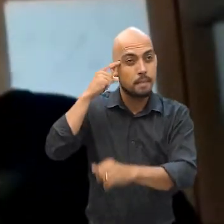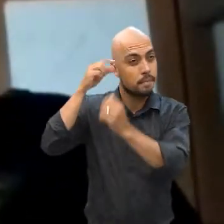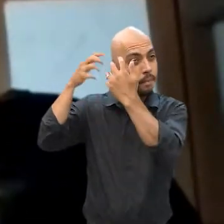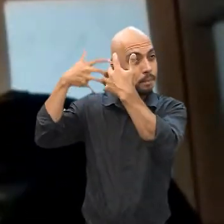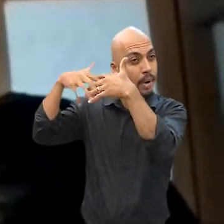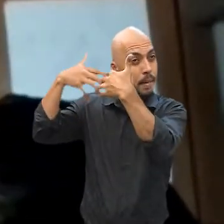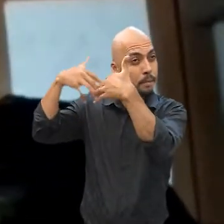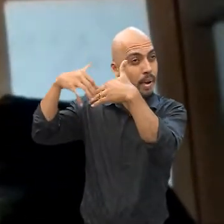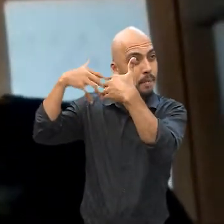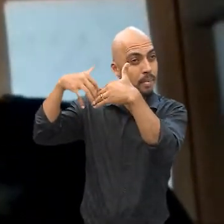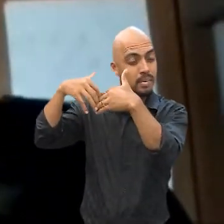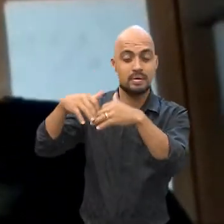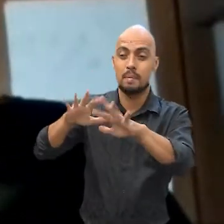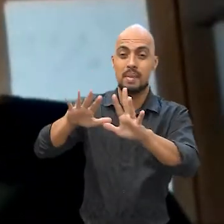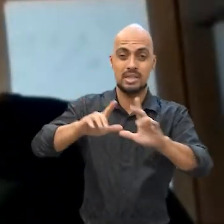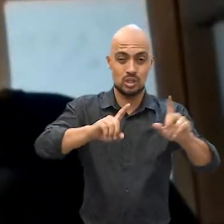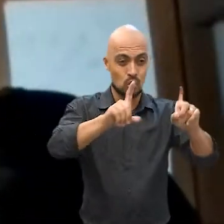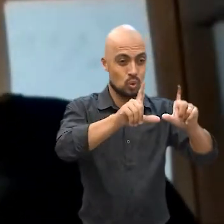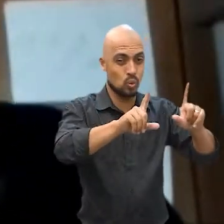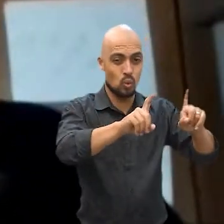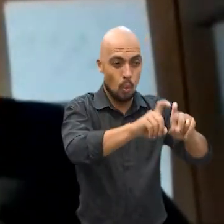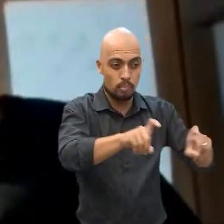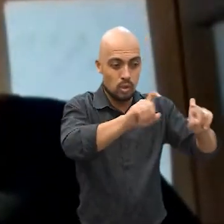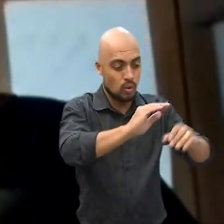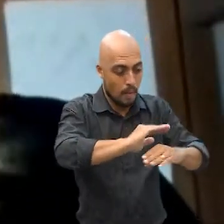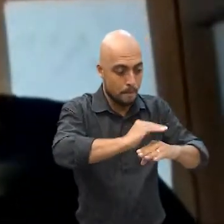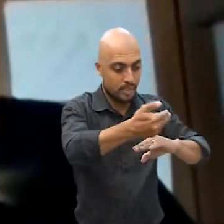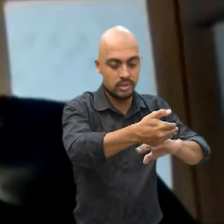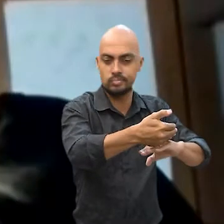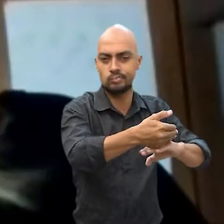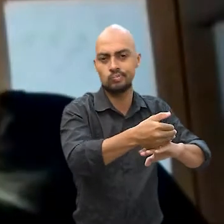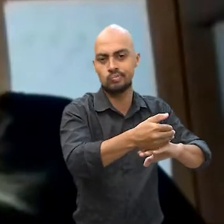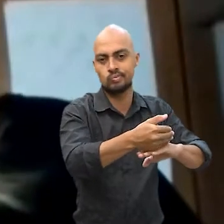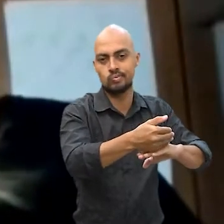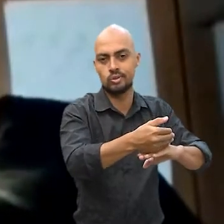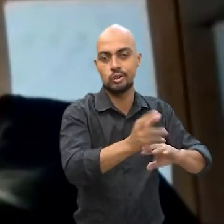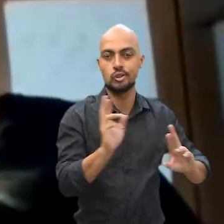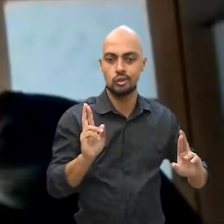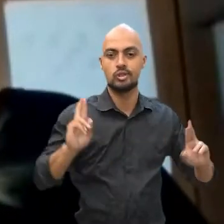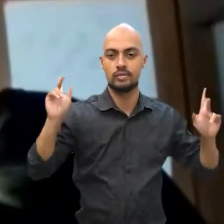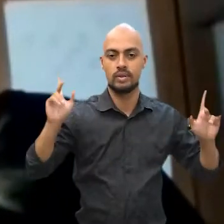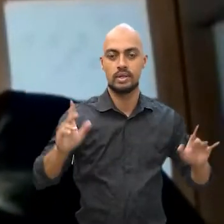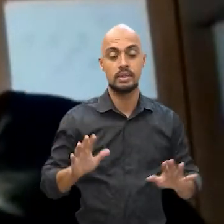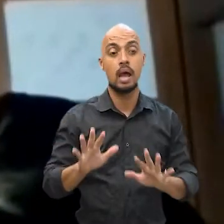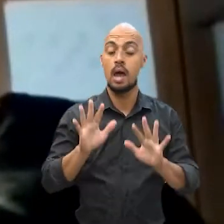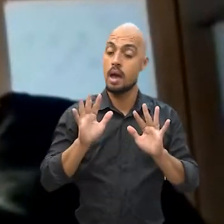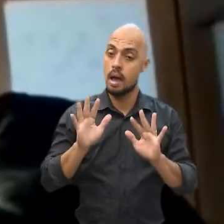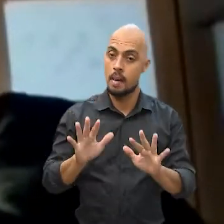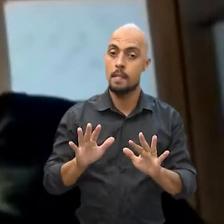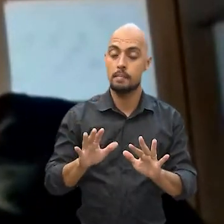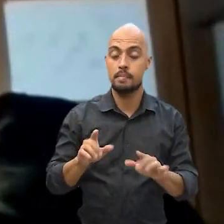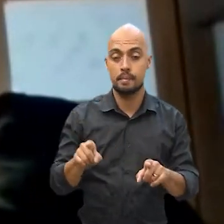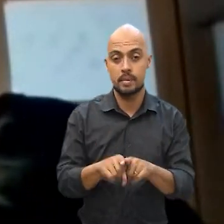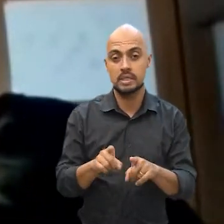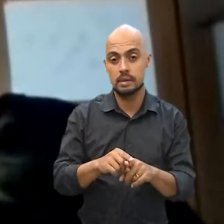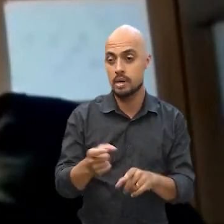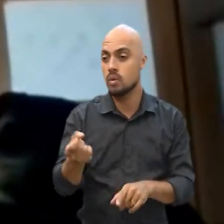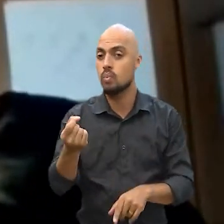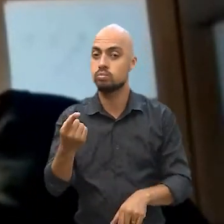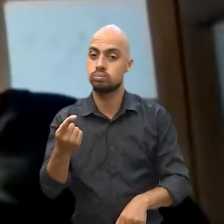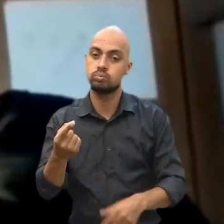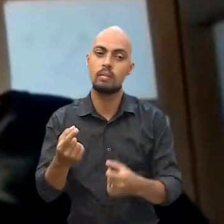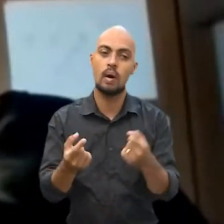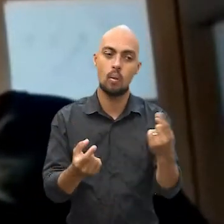isso não acontece com a tela, né? Mas, por um outro lado, eu acho que isso também, em algumas